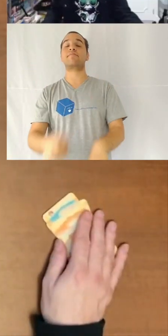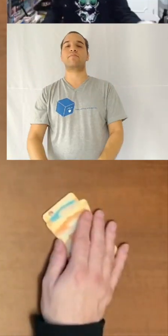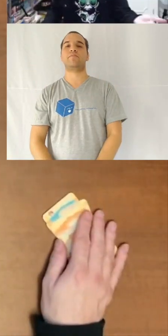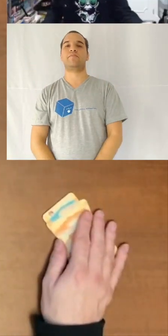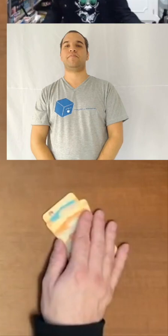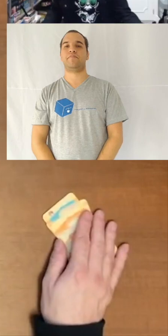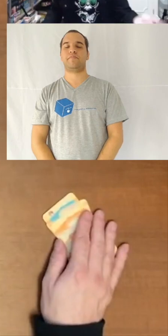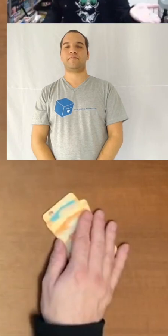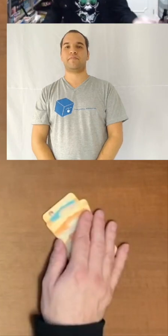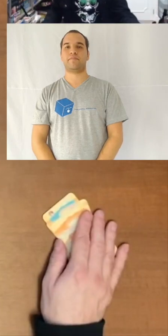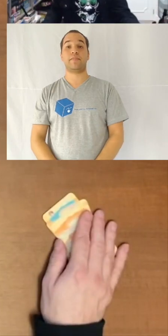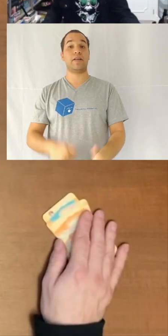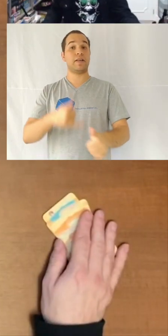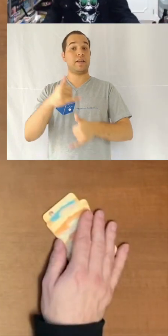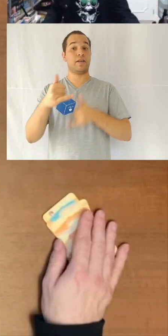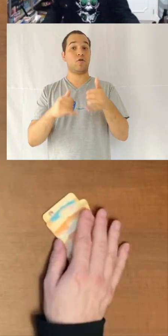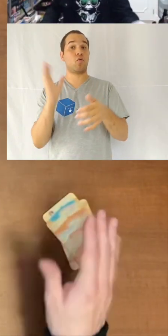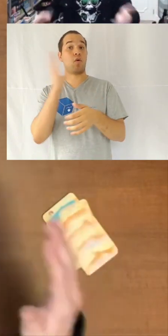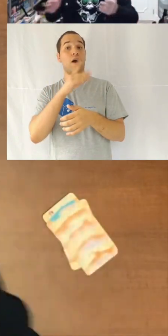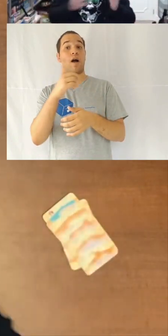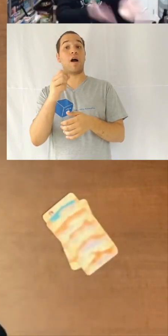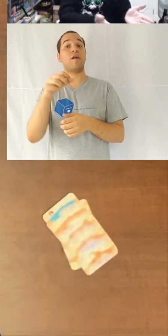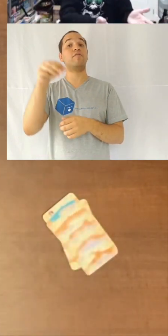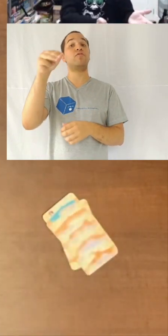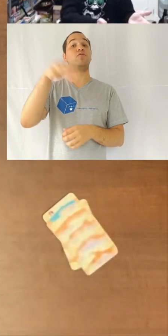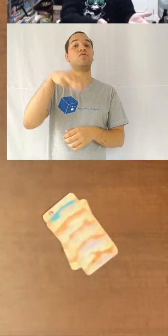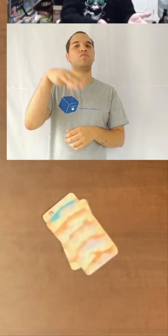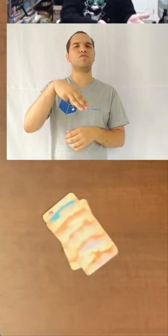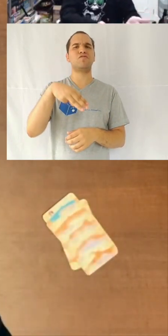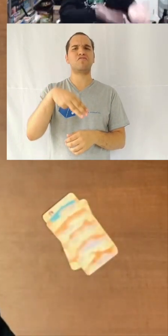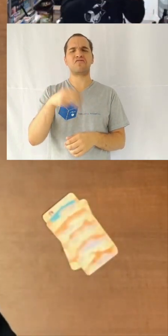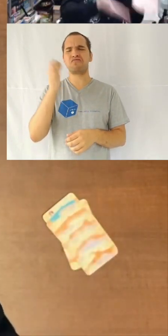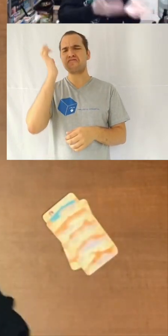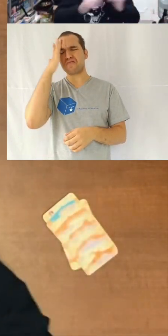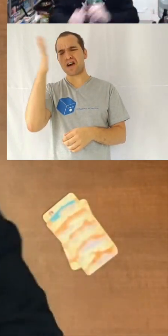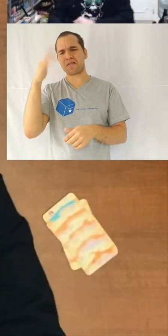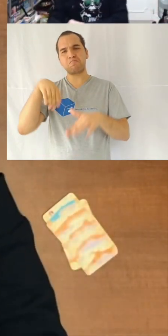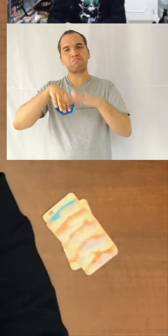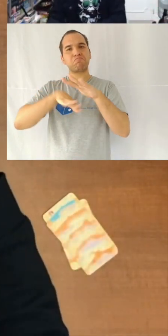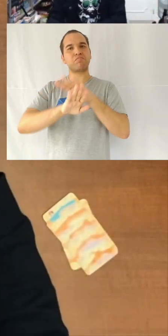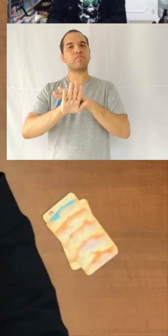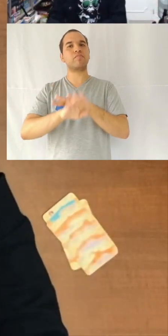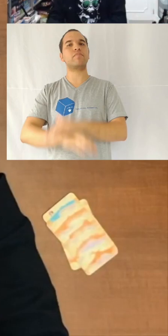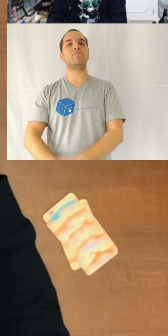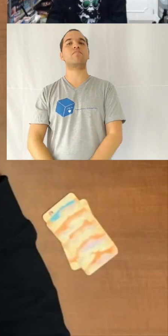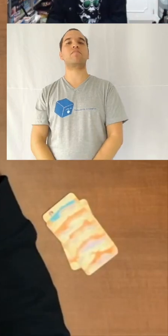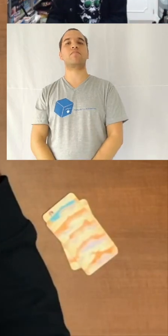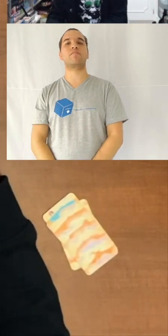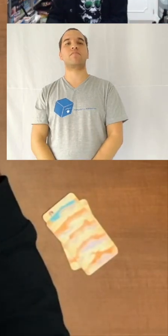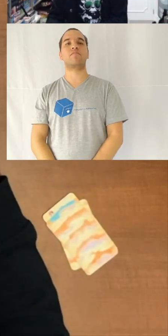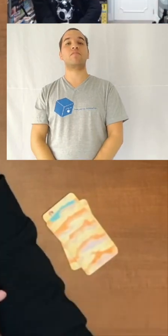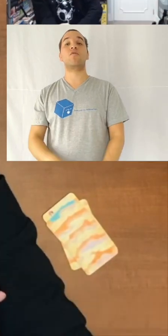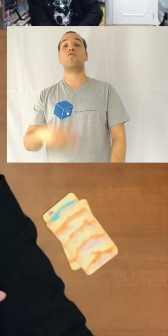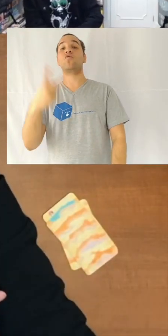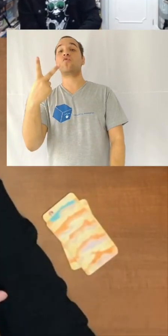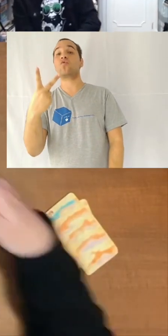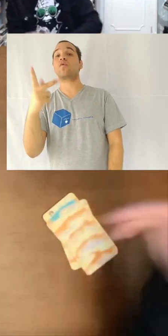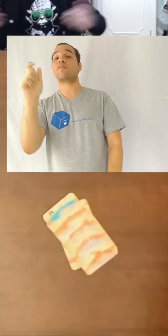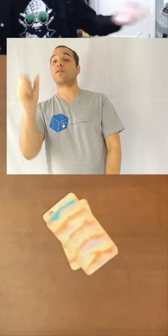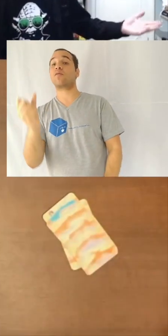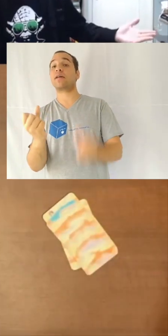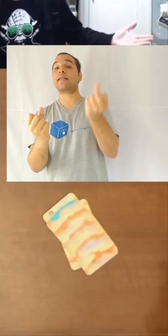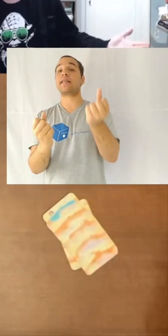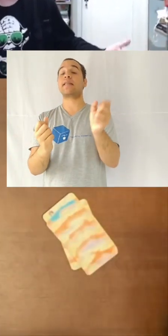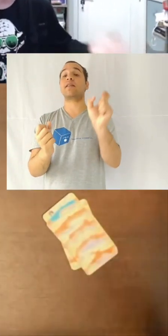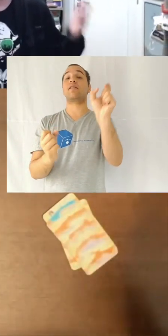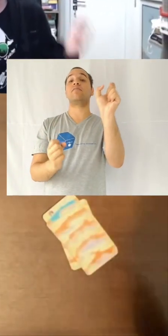um tenha sido eliminado. Se só sobrou um jogador em jogo, ele é considerado o campeão. E